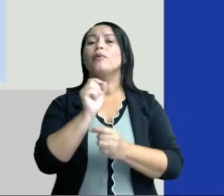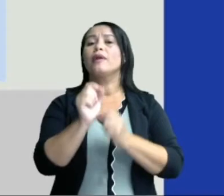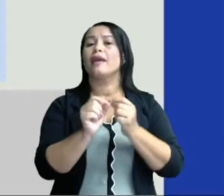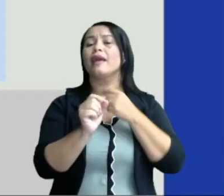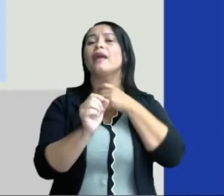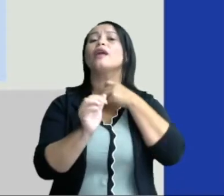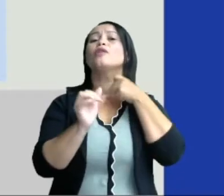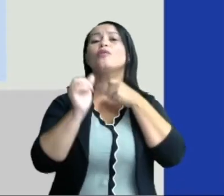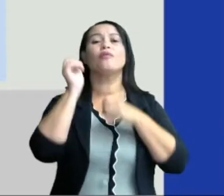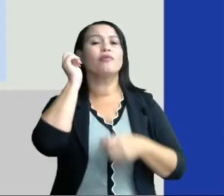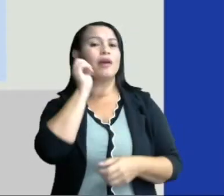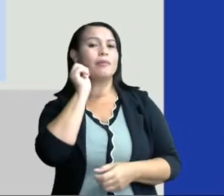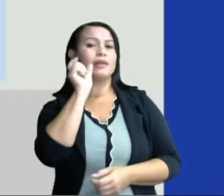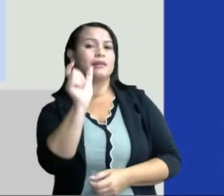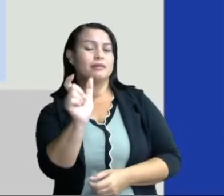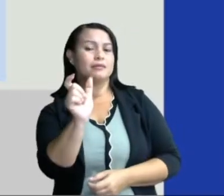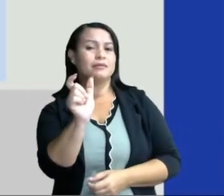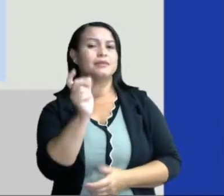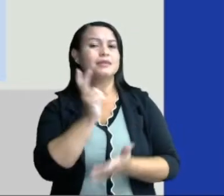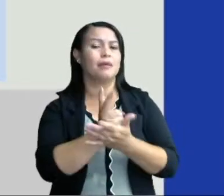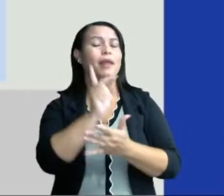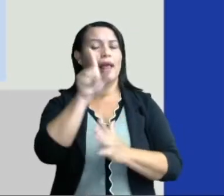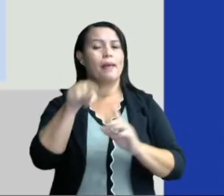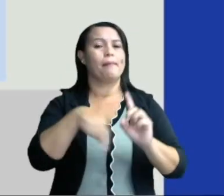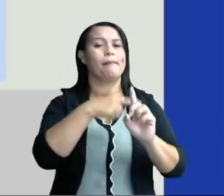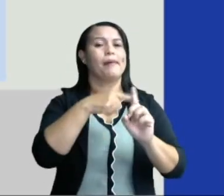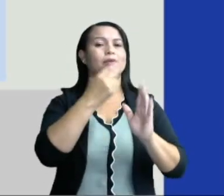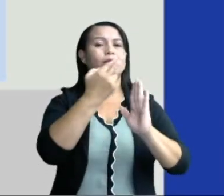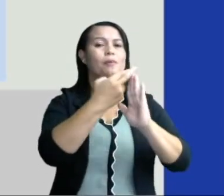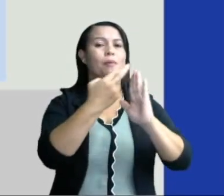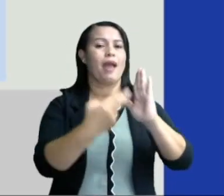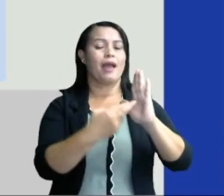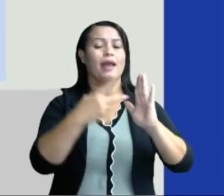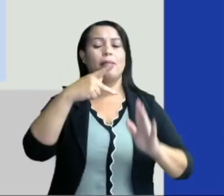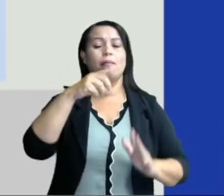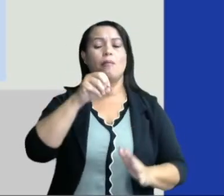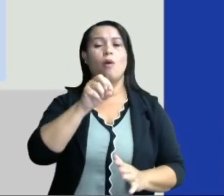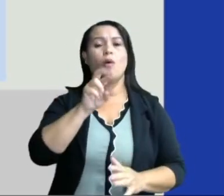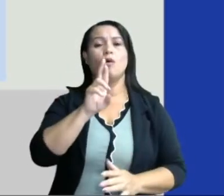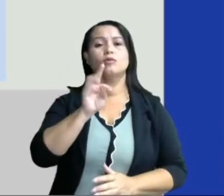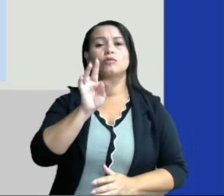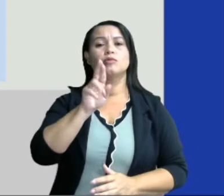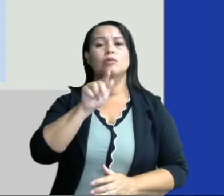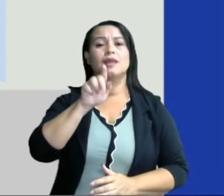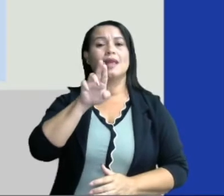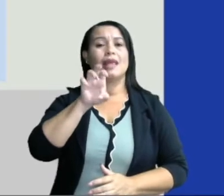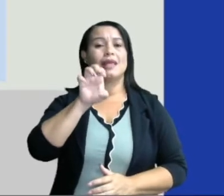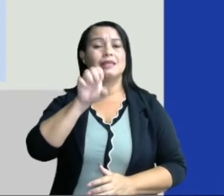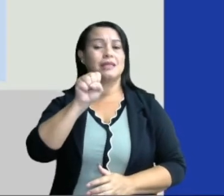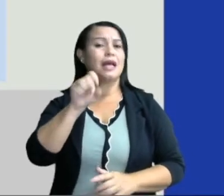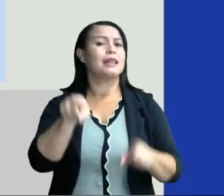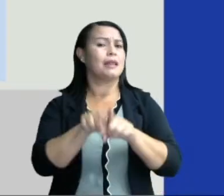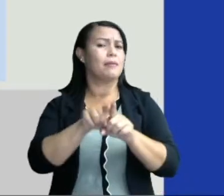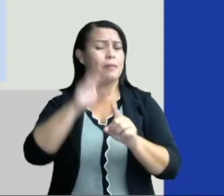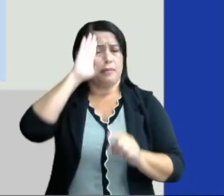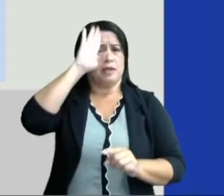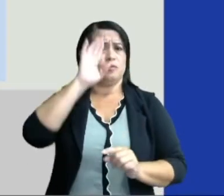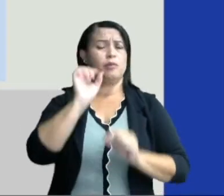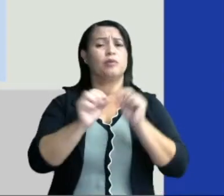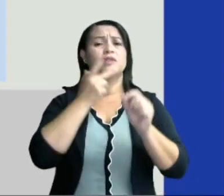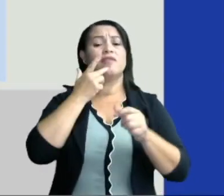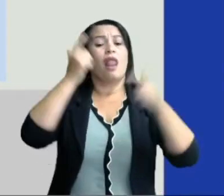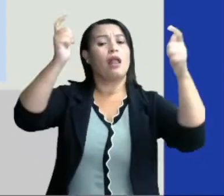Então, ó, é mais uma regrinha, tá? Portuguesa, tá? E principalmente quando se trata